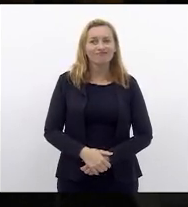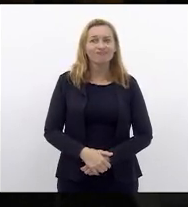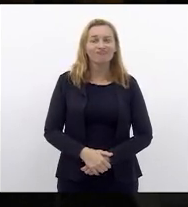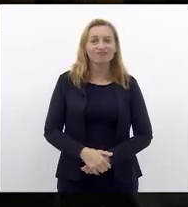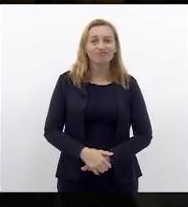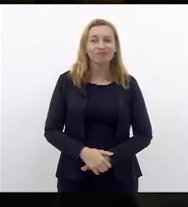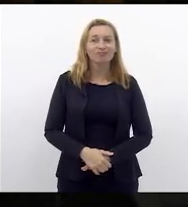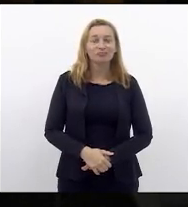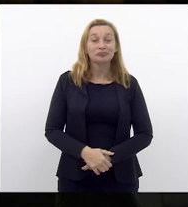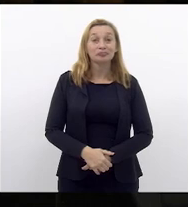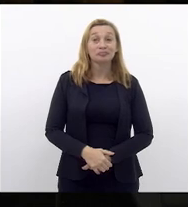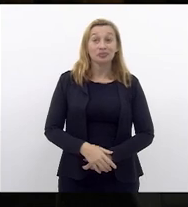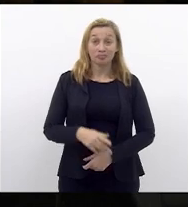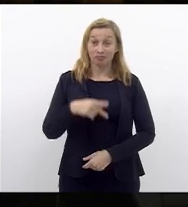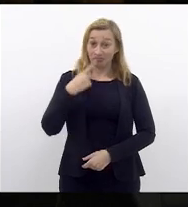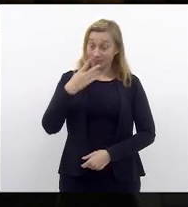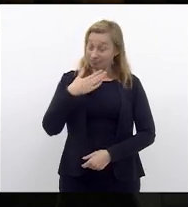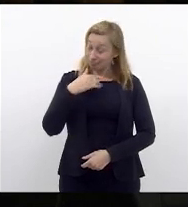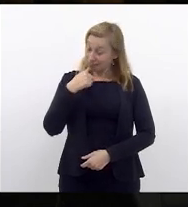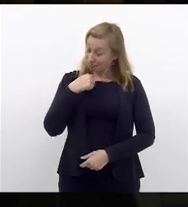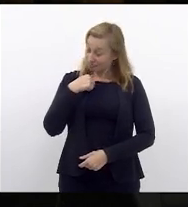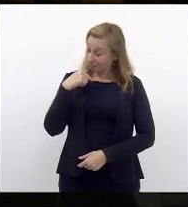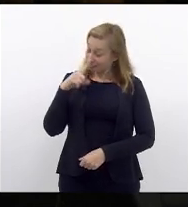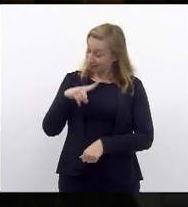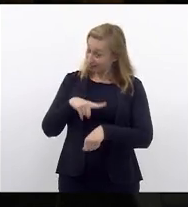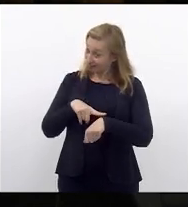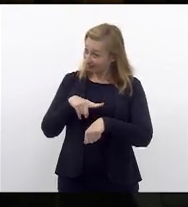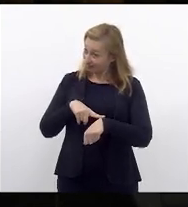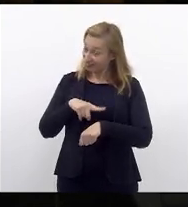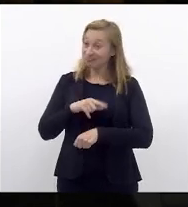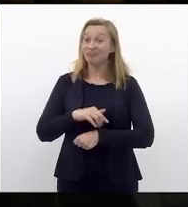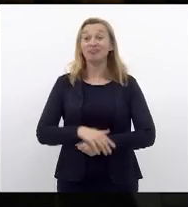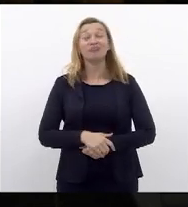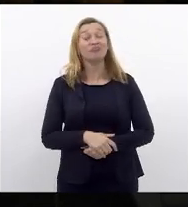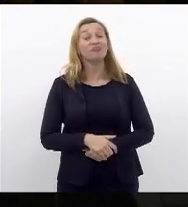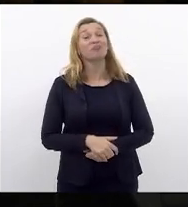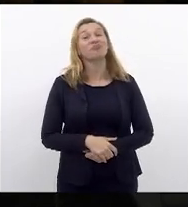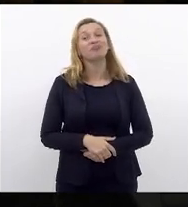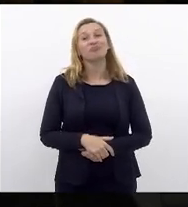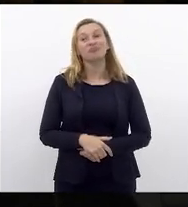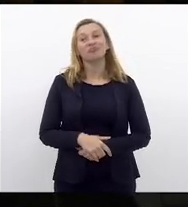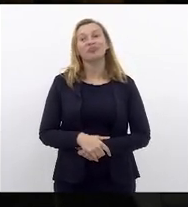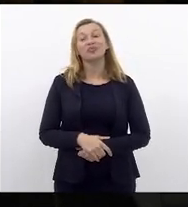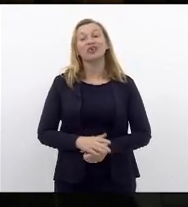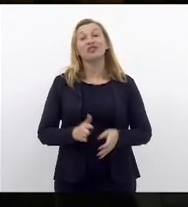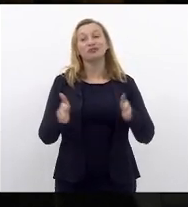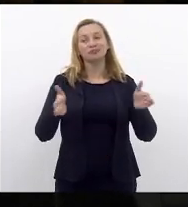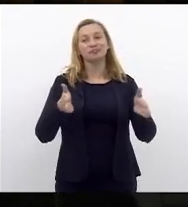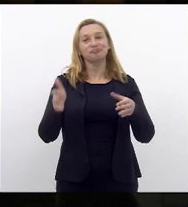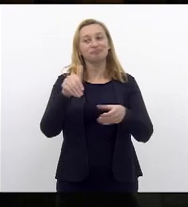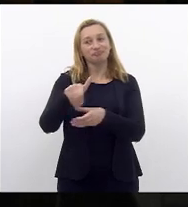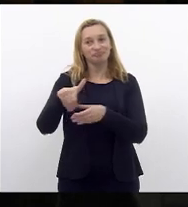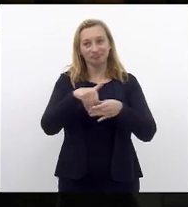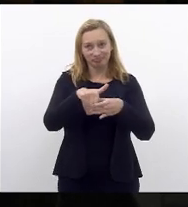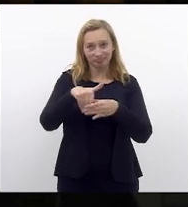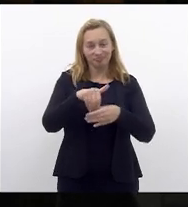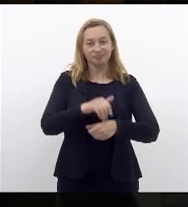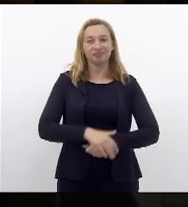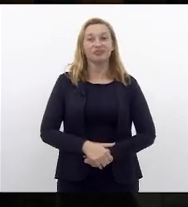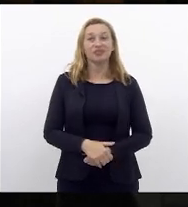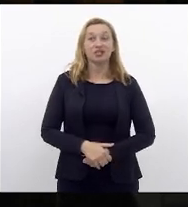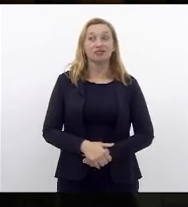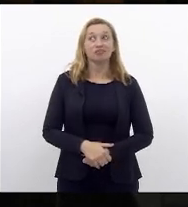E dizia eu, naquele momento, que durante a votação